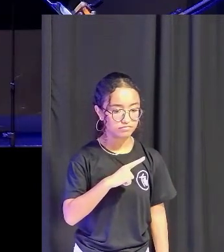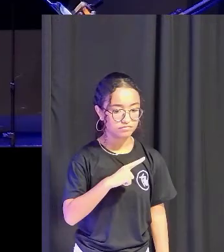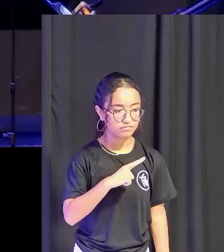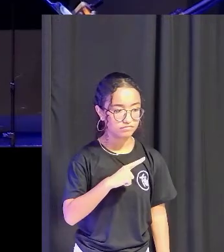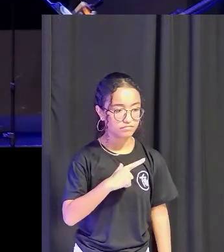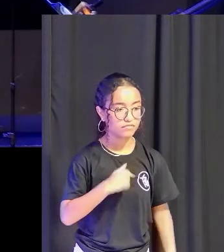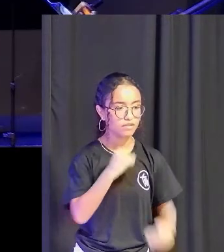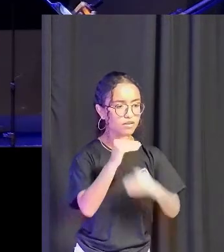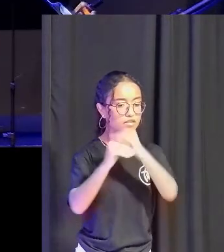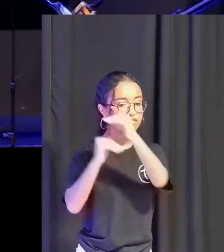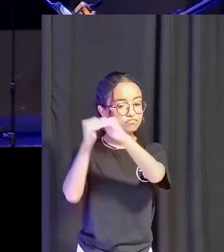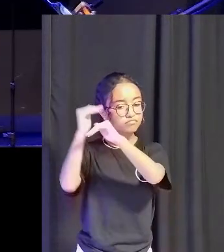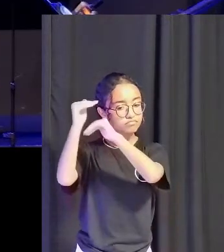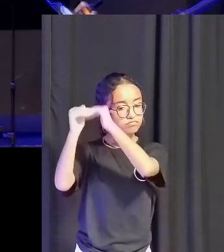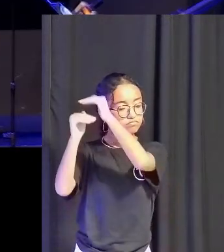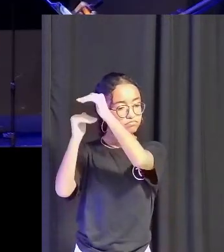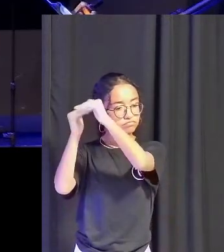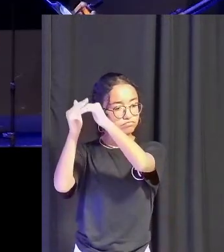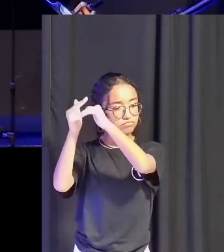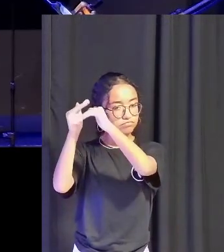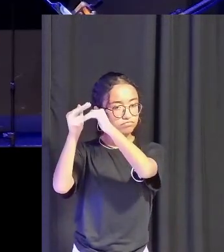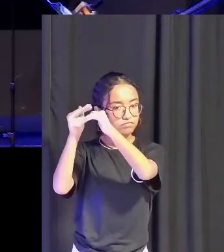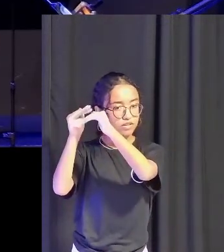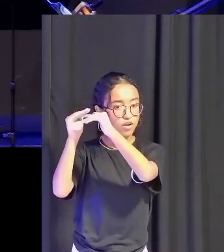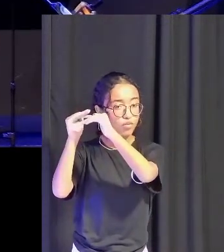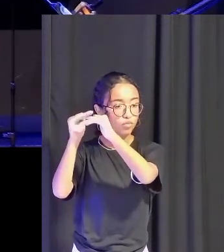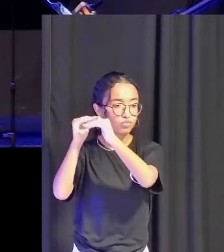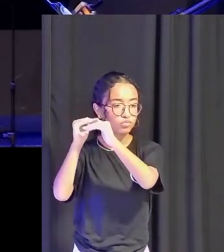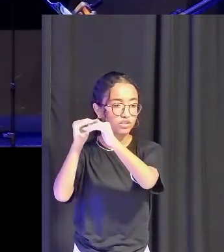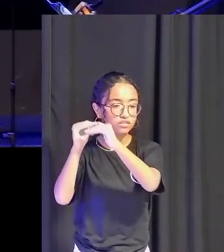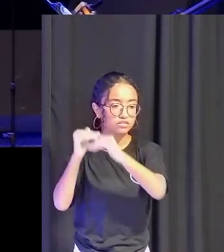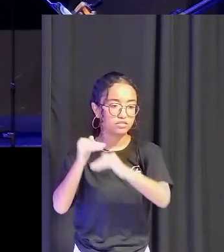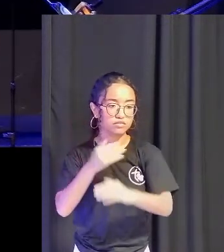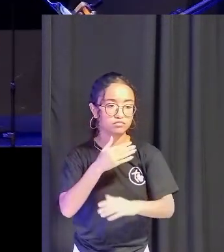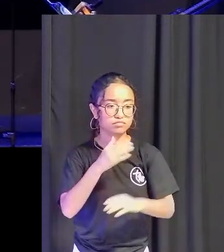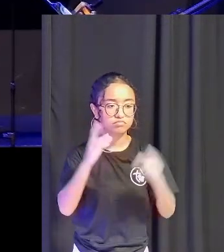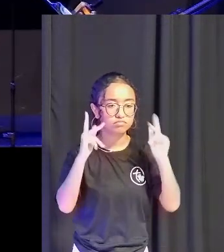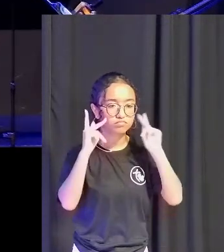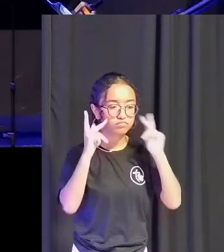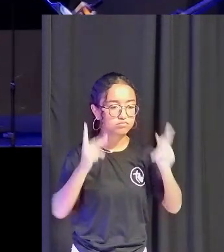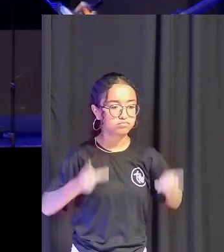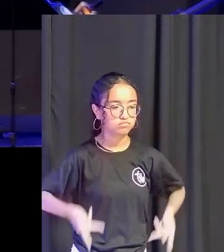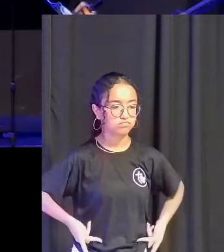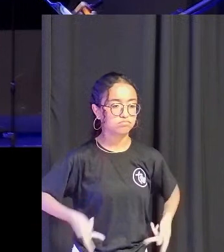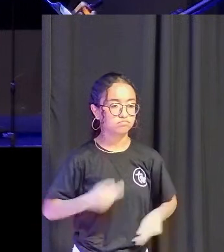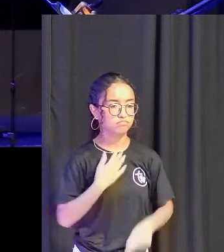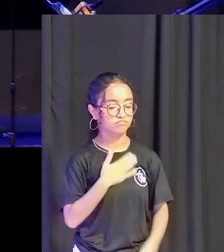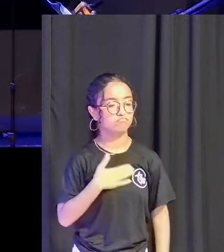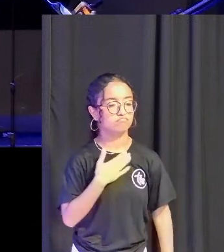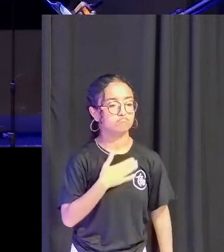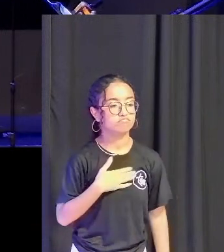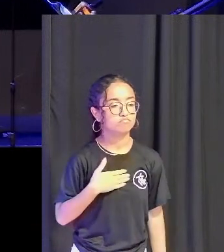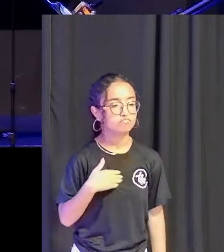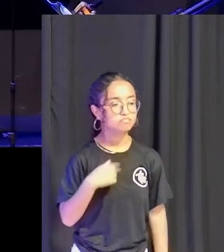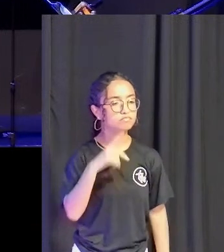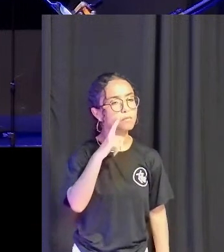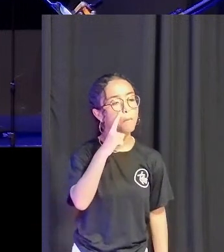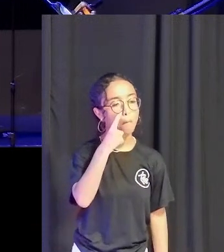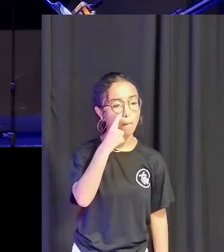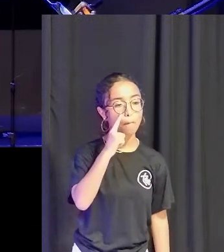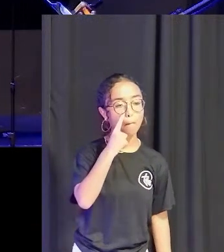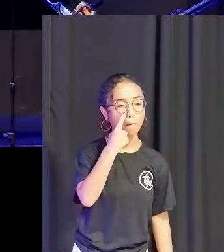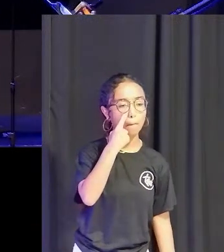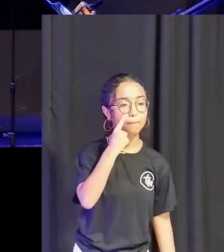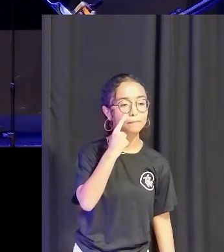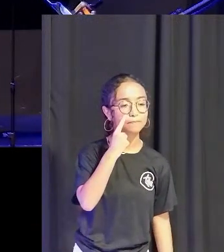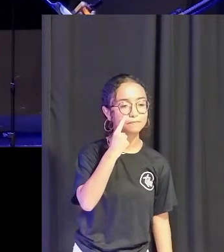humano gosta de ficar bem na borda. Vou ficar bem aí, porque até aqui chego sem pecar.